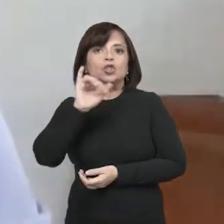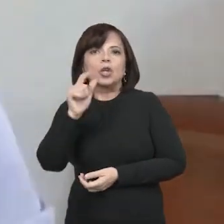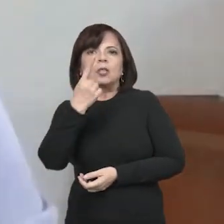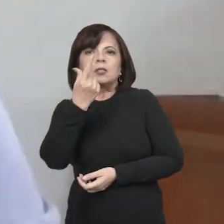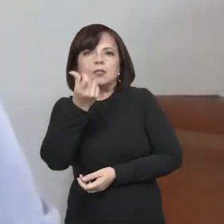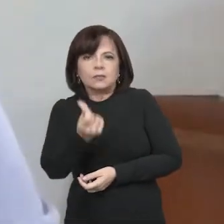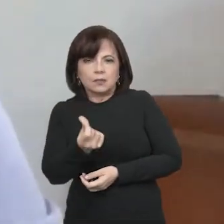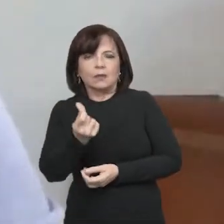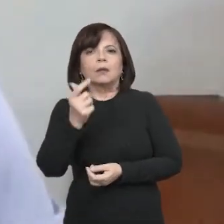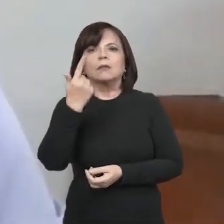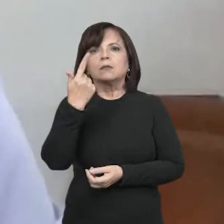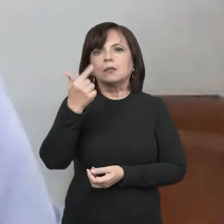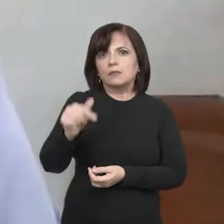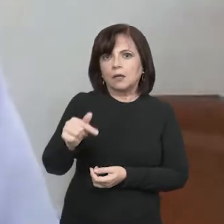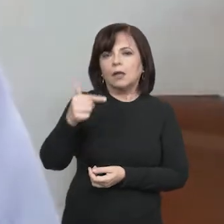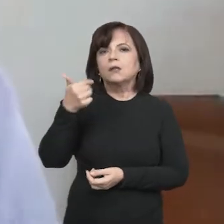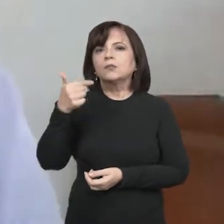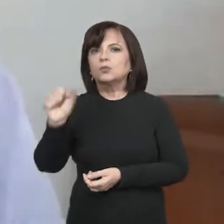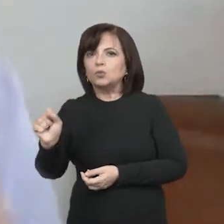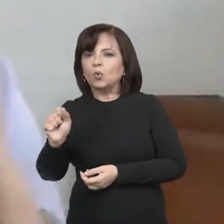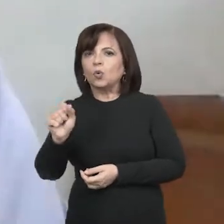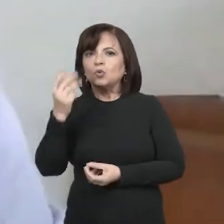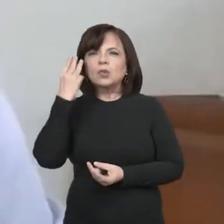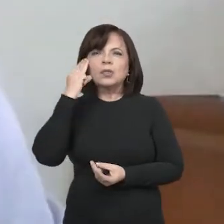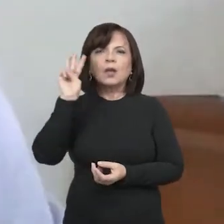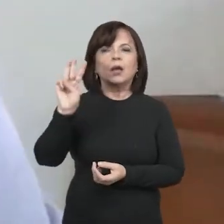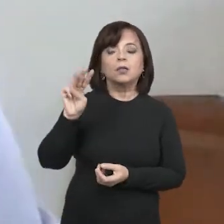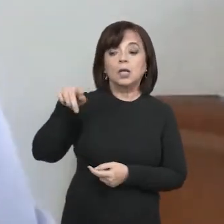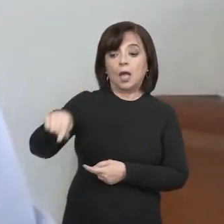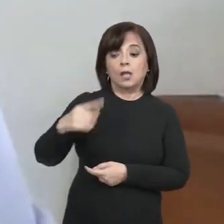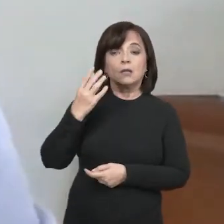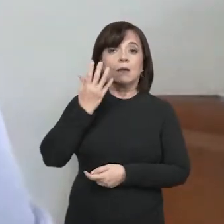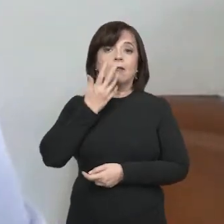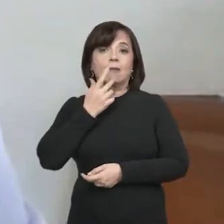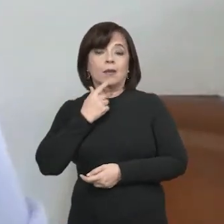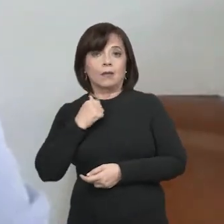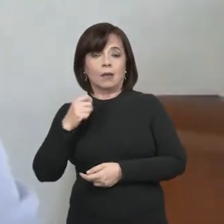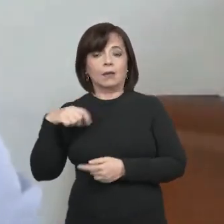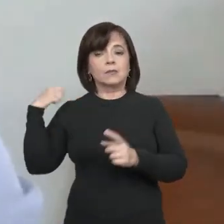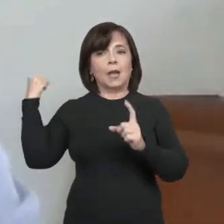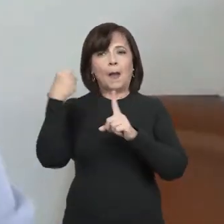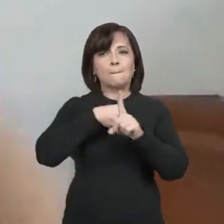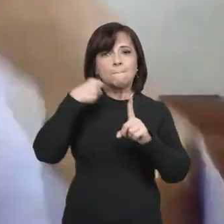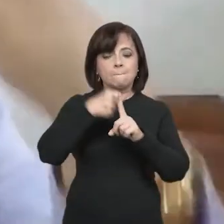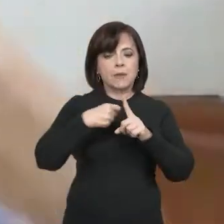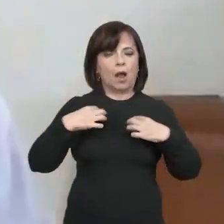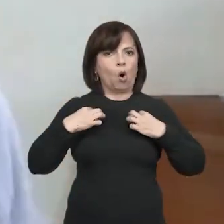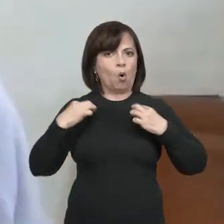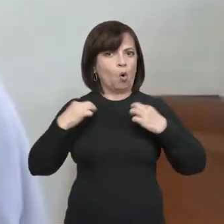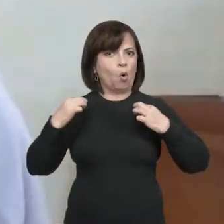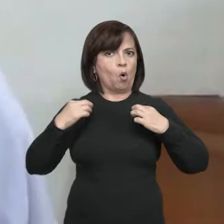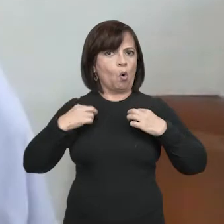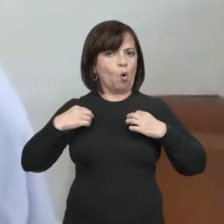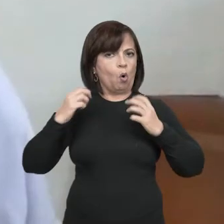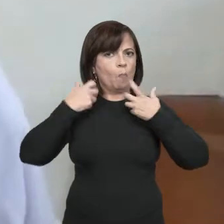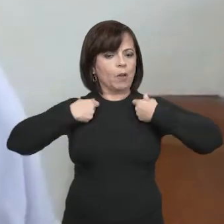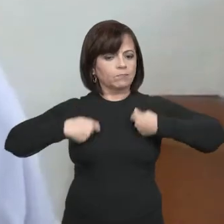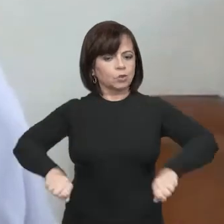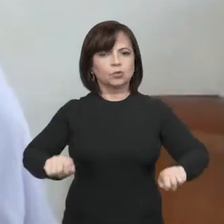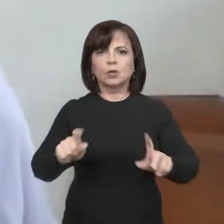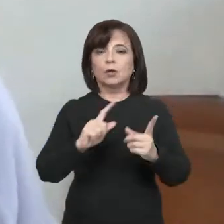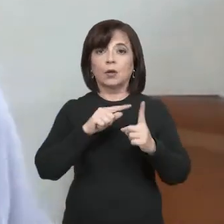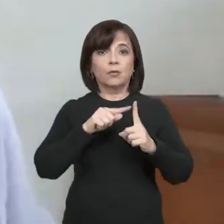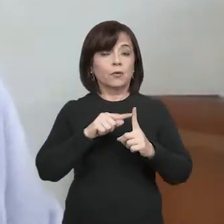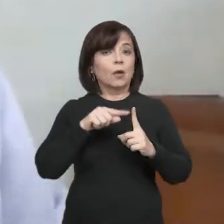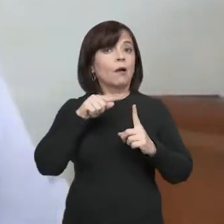que 16, 17 e 18, nesses 3 dias, essa menor, ela apanhava assim, elas tiravam a roupa da